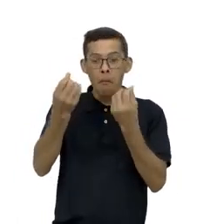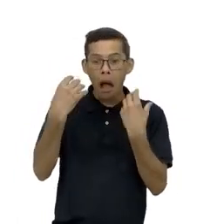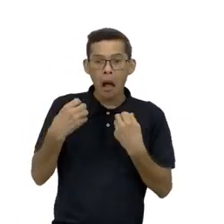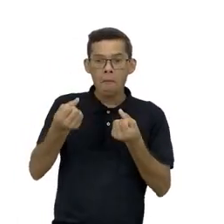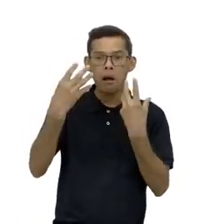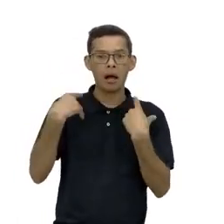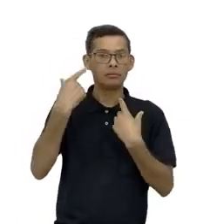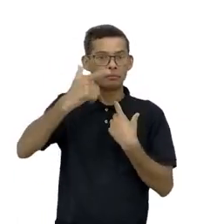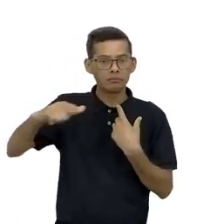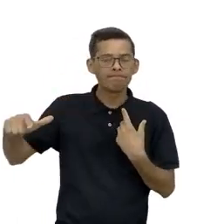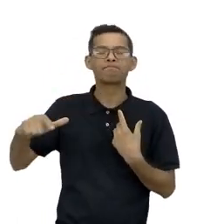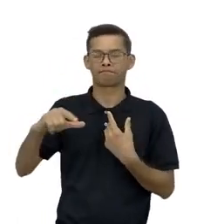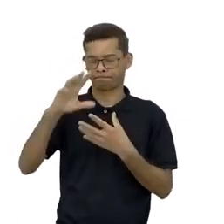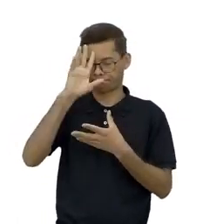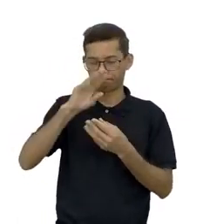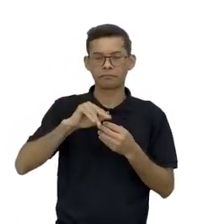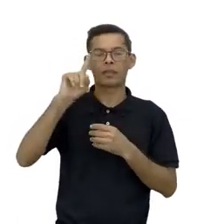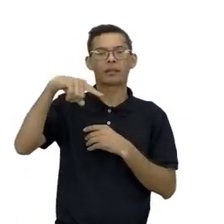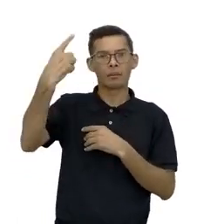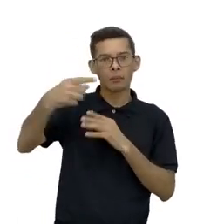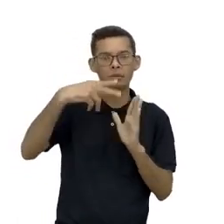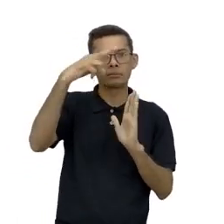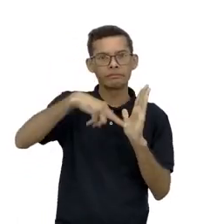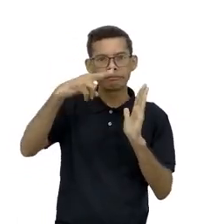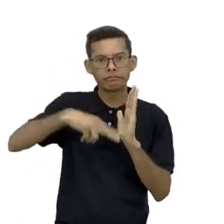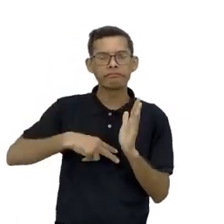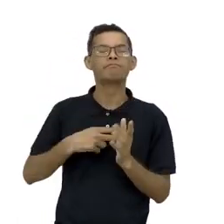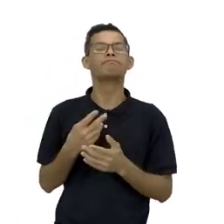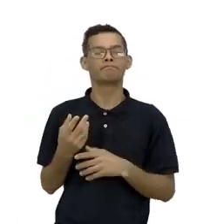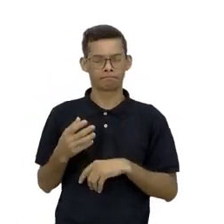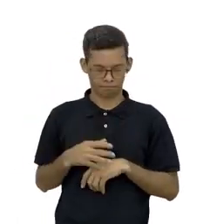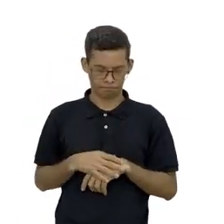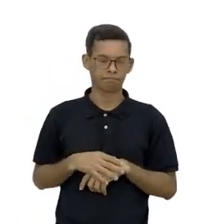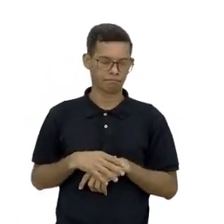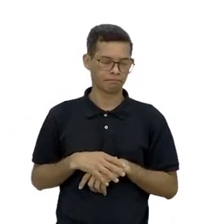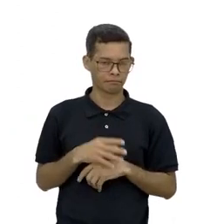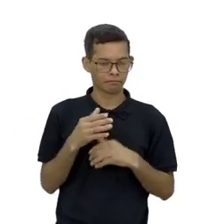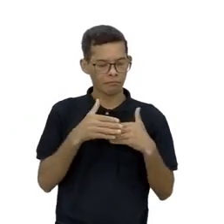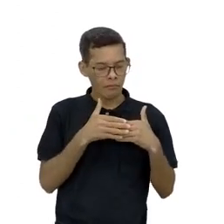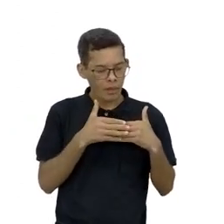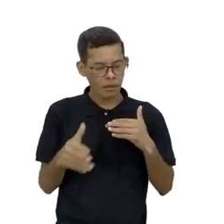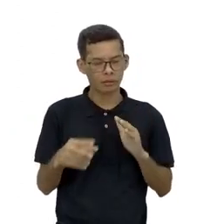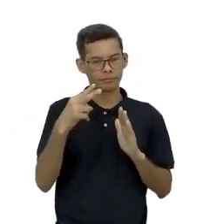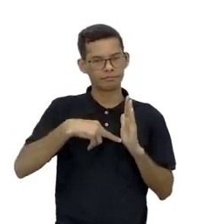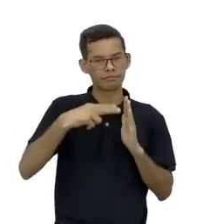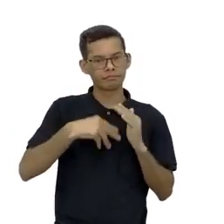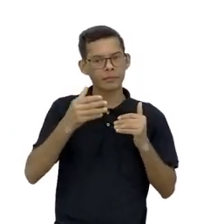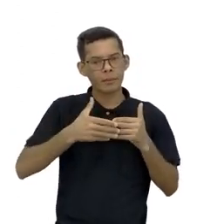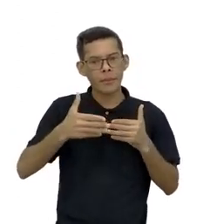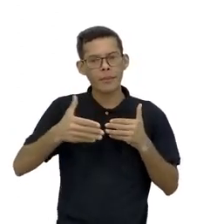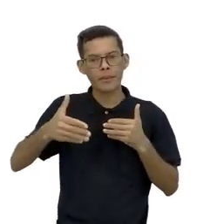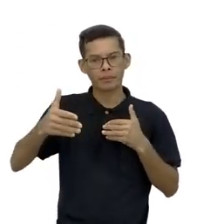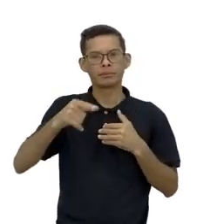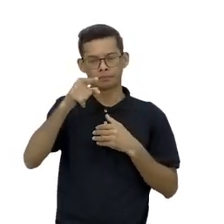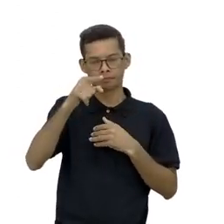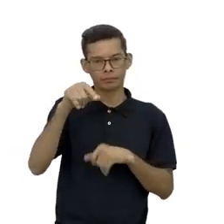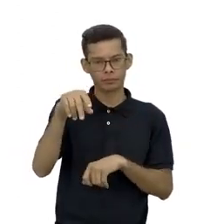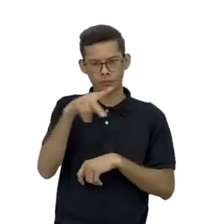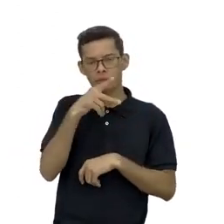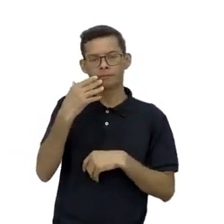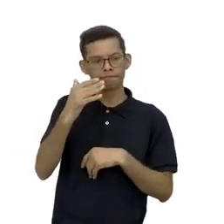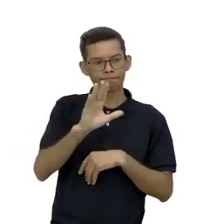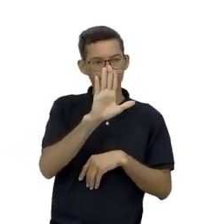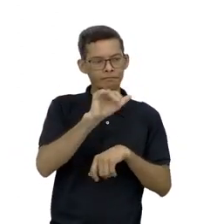fazer. Durante a leitura que você vai fazer, é preciso que você vá fazendo comentários